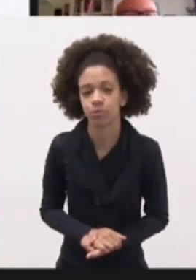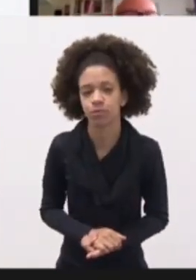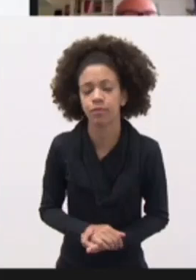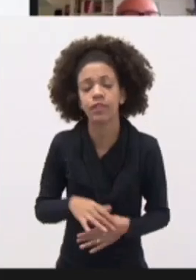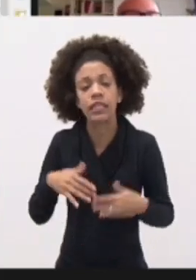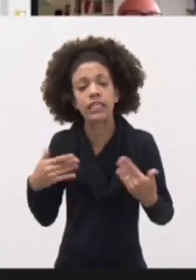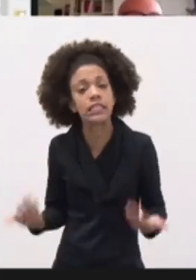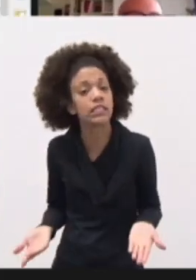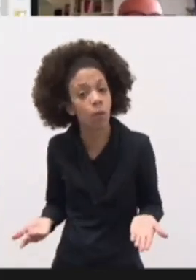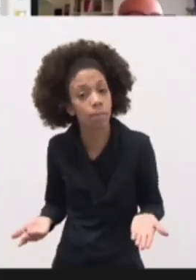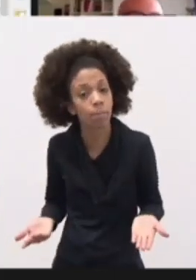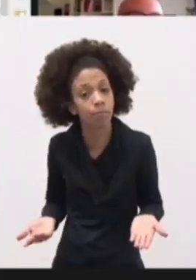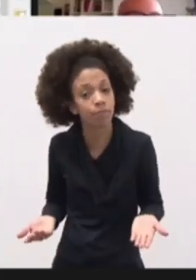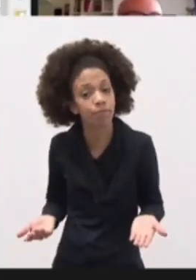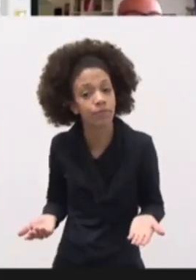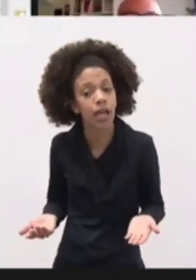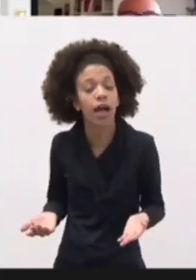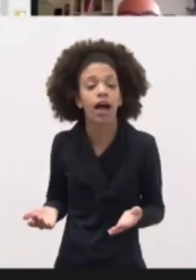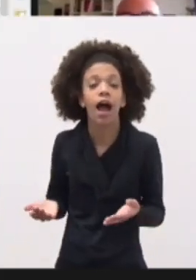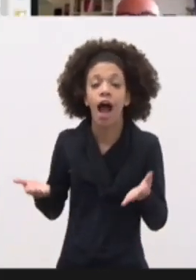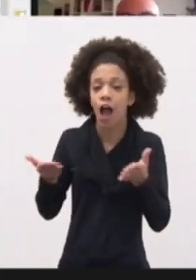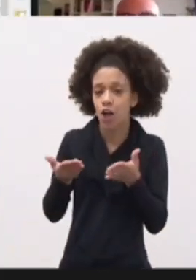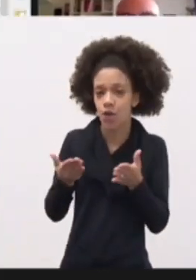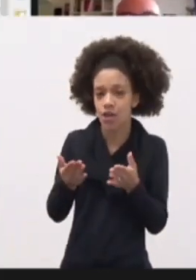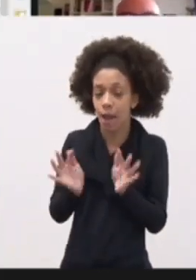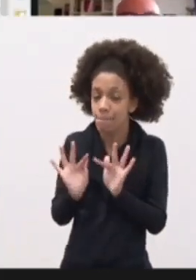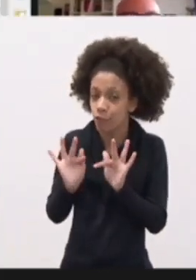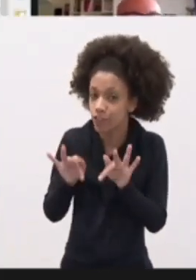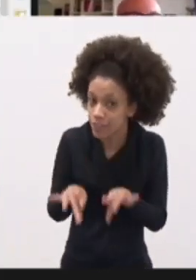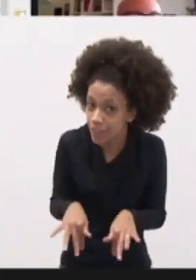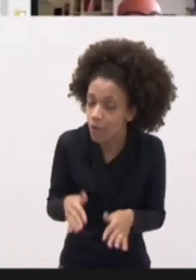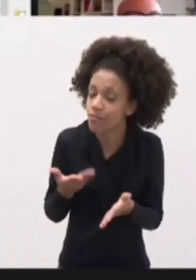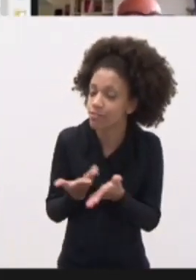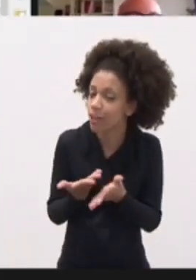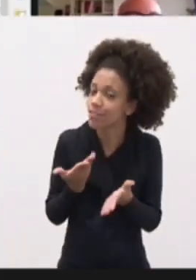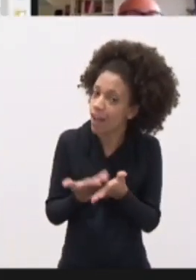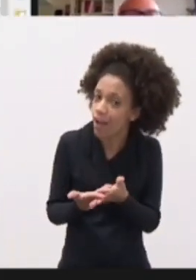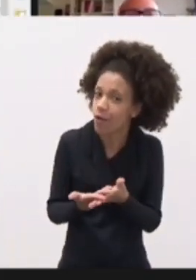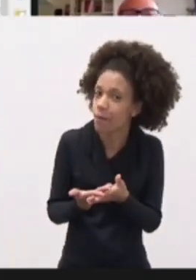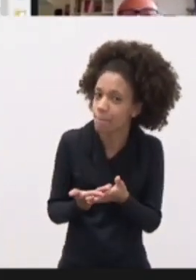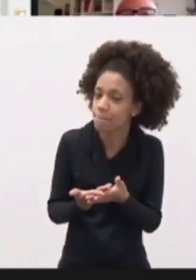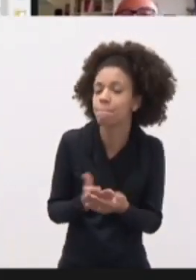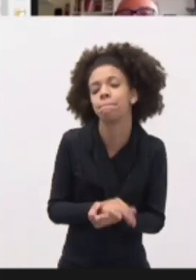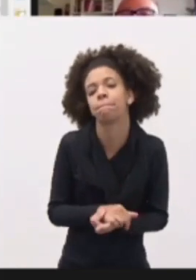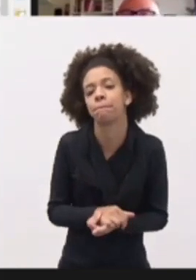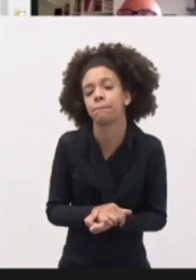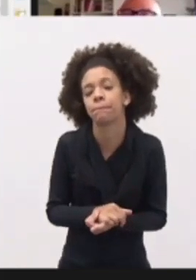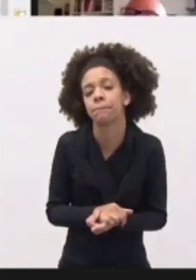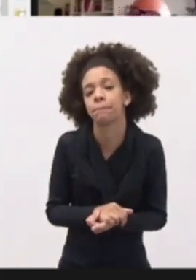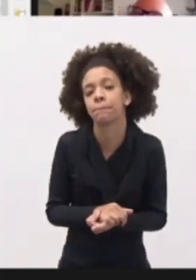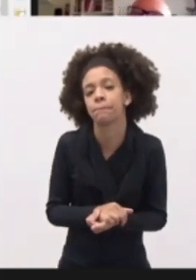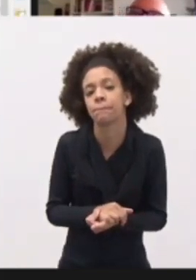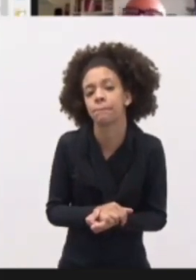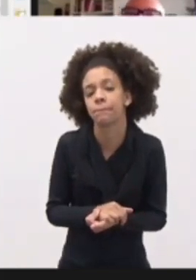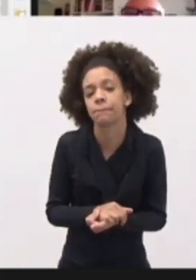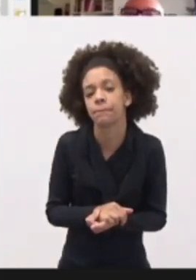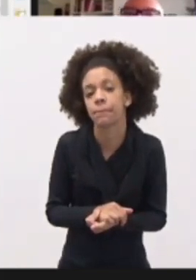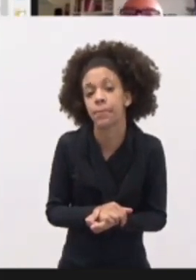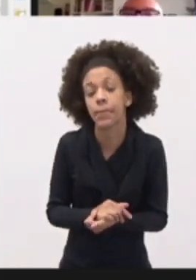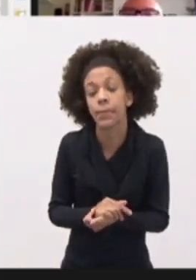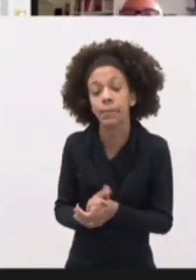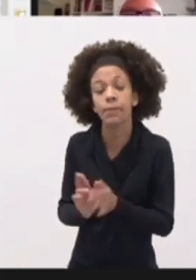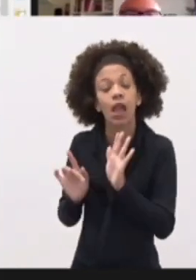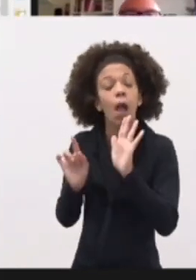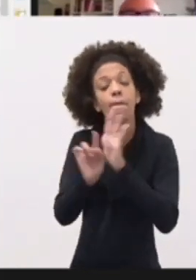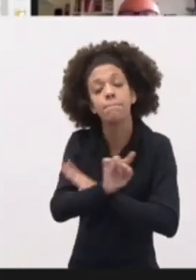E aí a gente passa já aqui para o finalzinho da nossa aula, onde eu pergunto